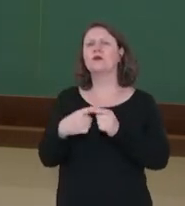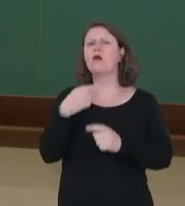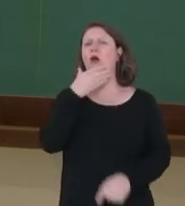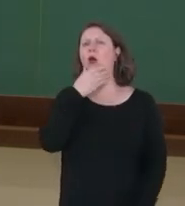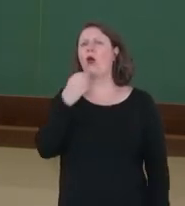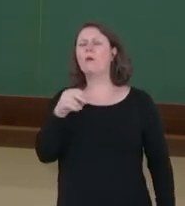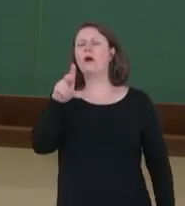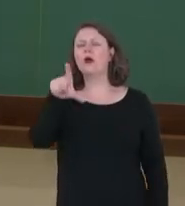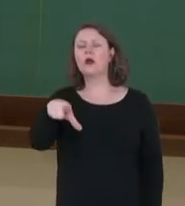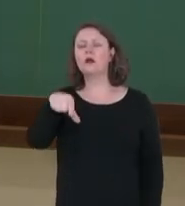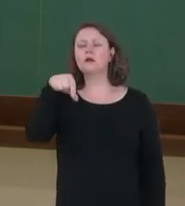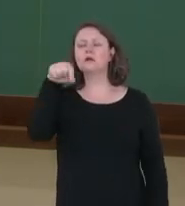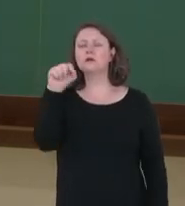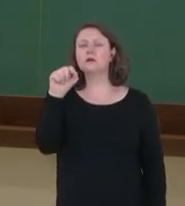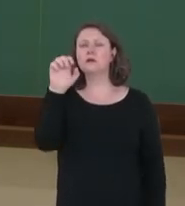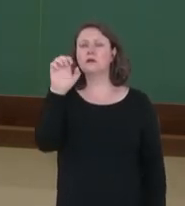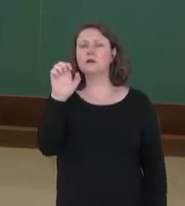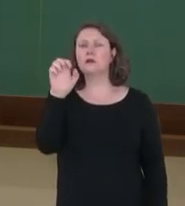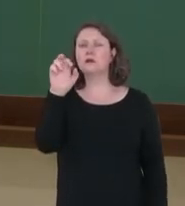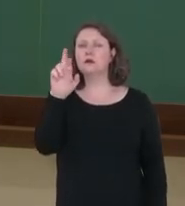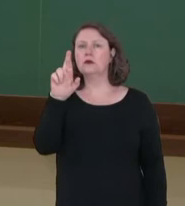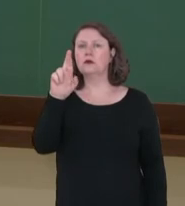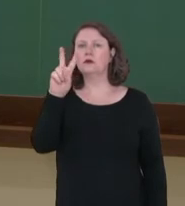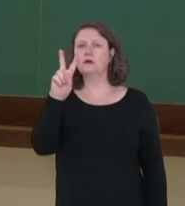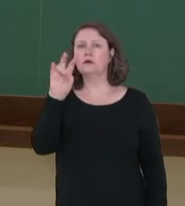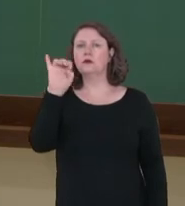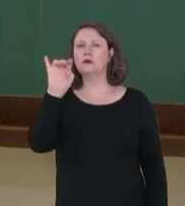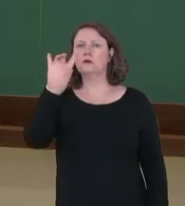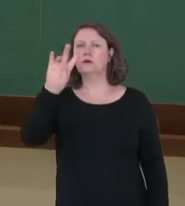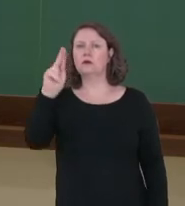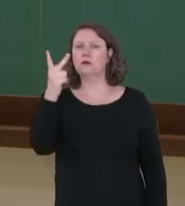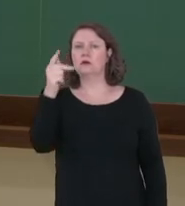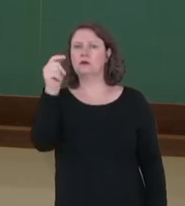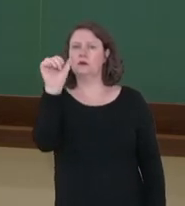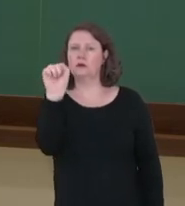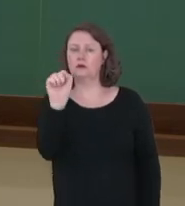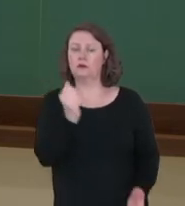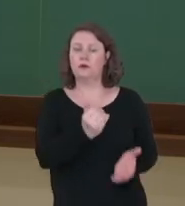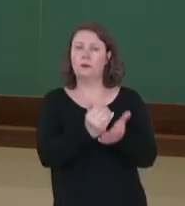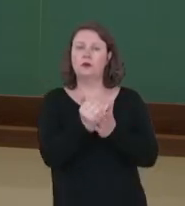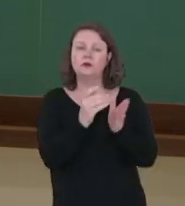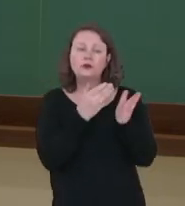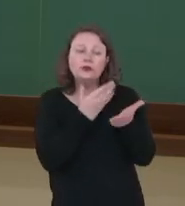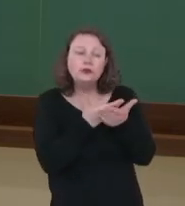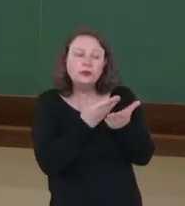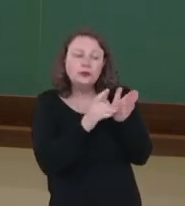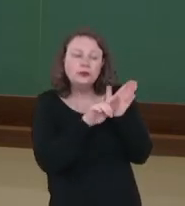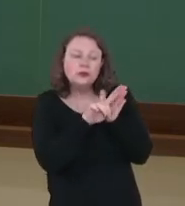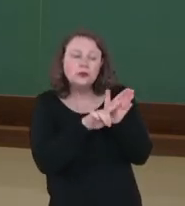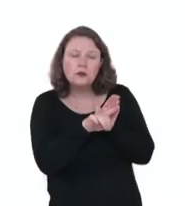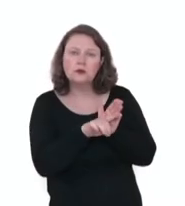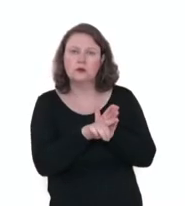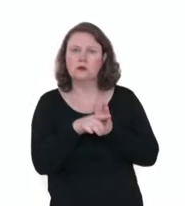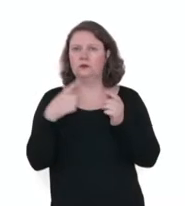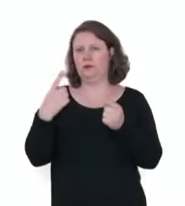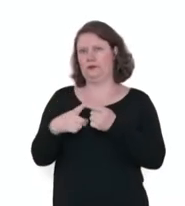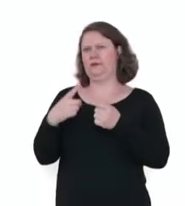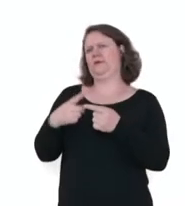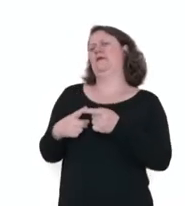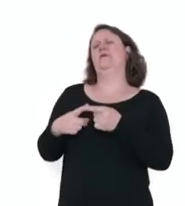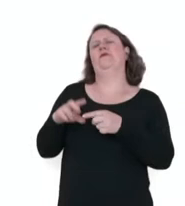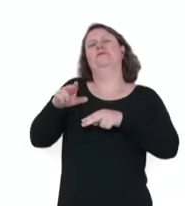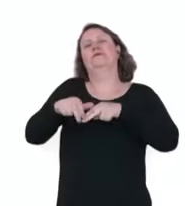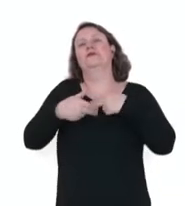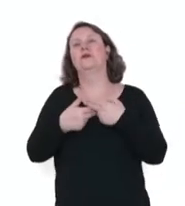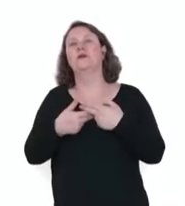Mendel escolheu as ervilhas para realizar os estudos dele. E nós vimos que Mendel, né, escolheu as ervilhas porque as